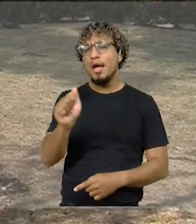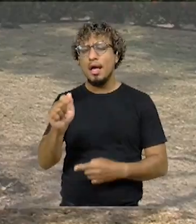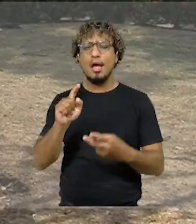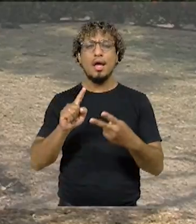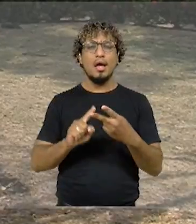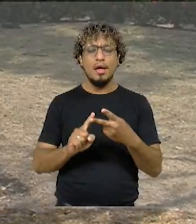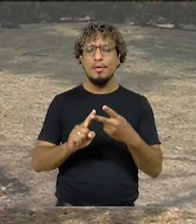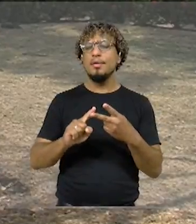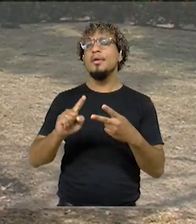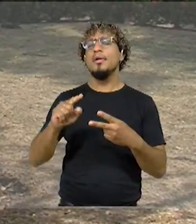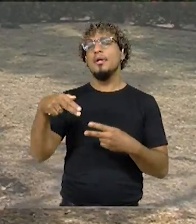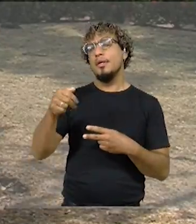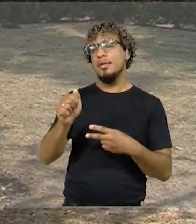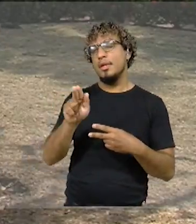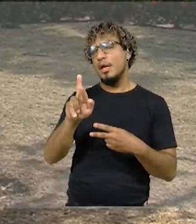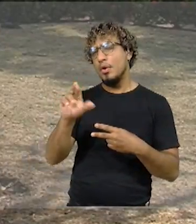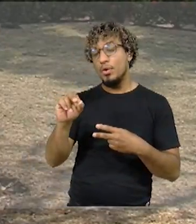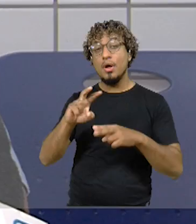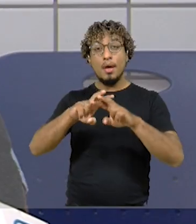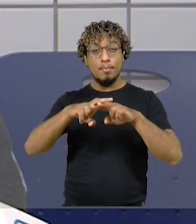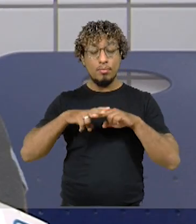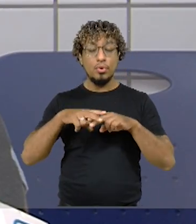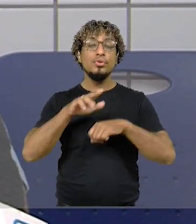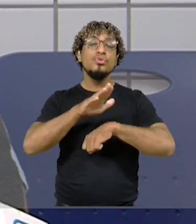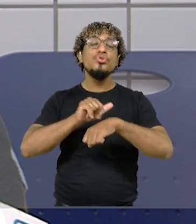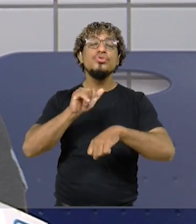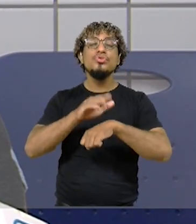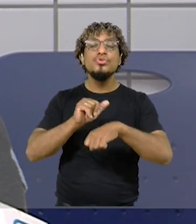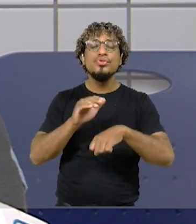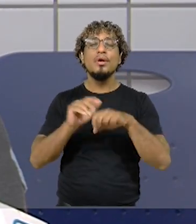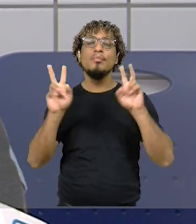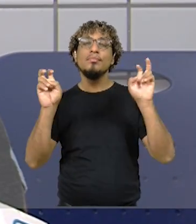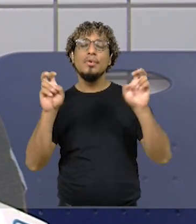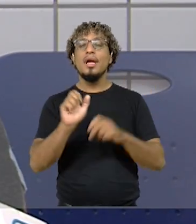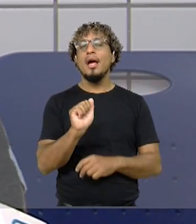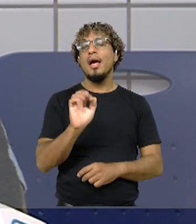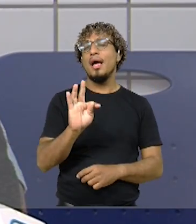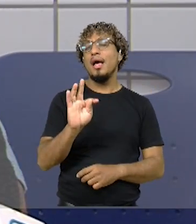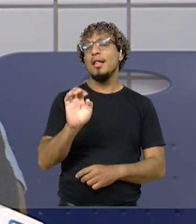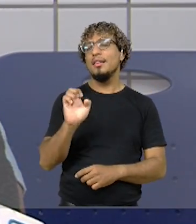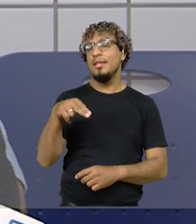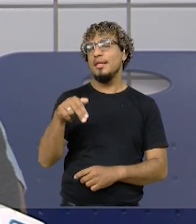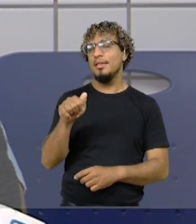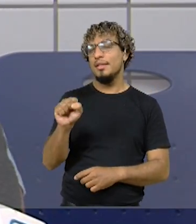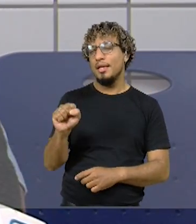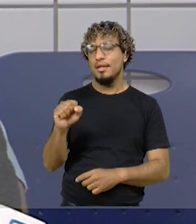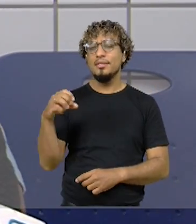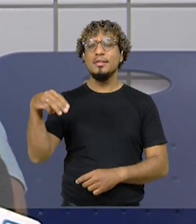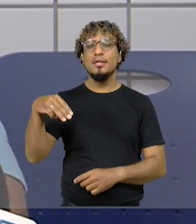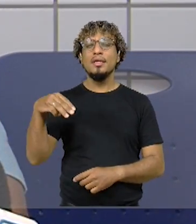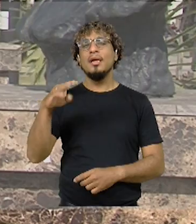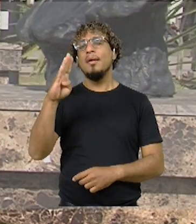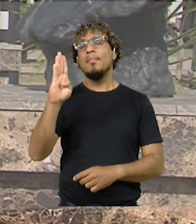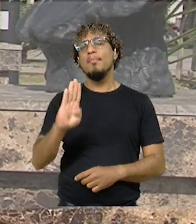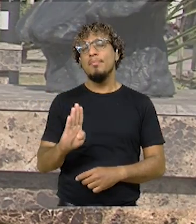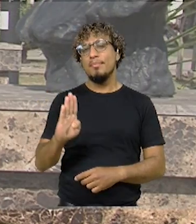Luís o apelido de Atenas Brasileira. Já no século XIX, a cidade ganhou o epíteto de